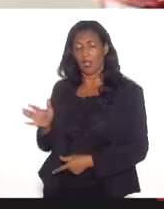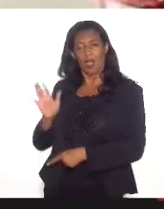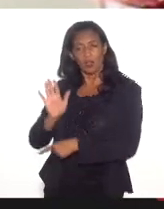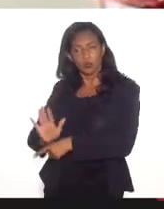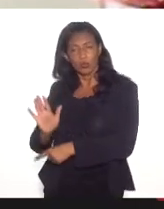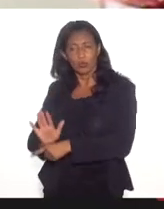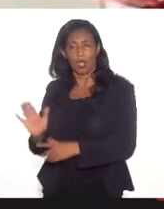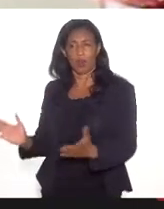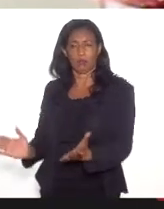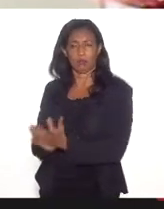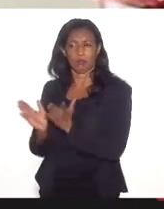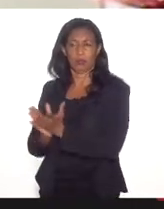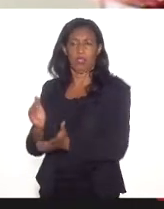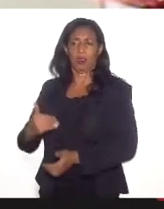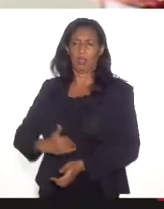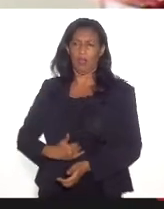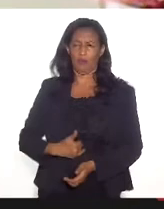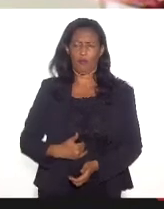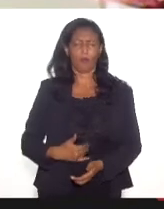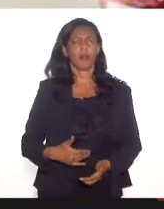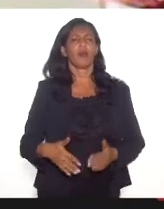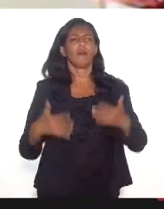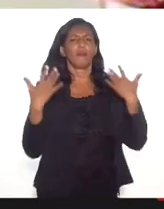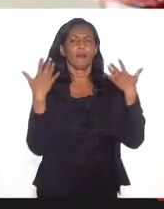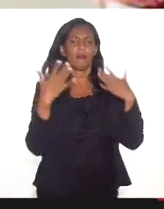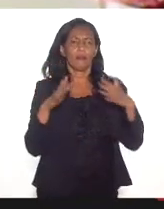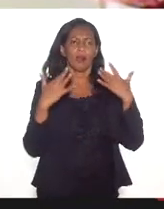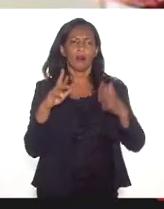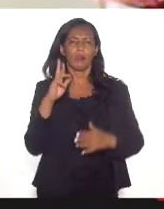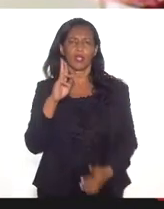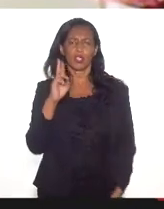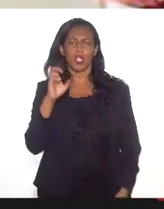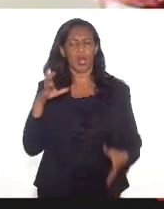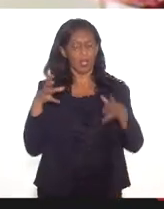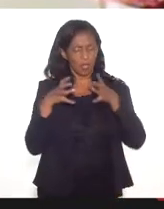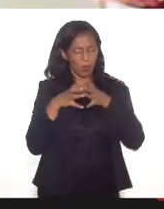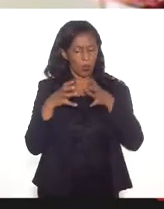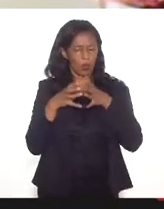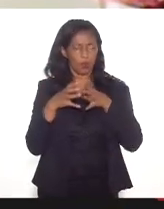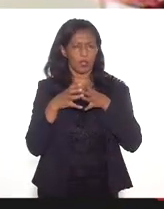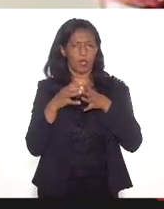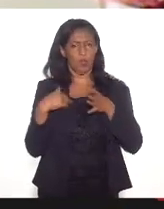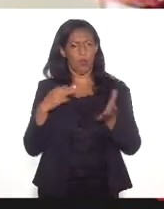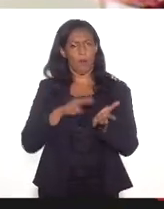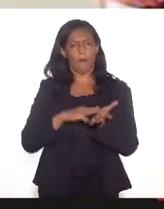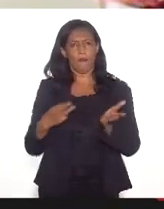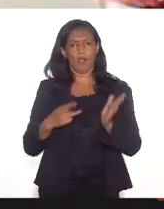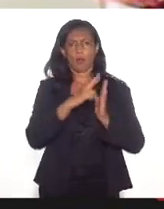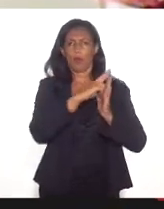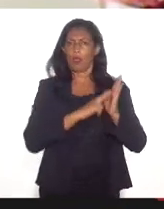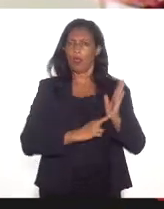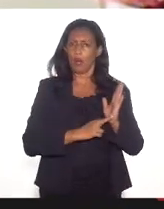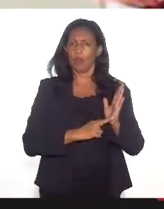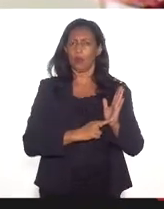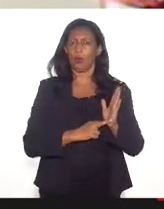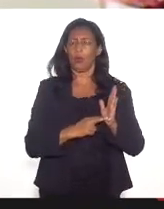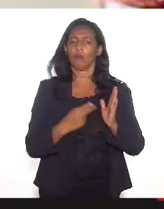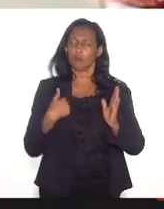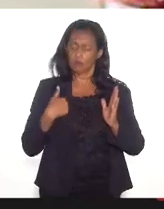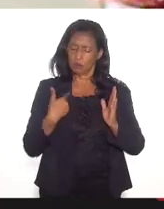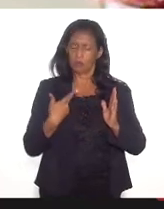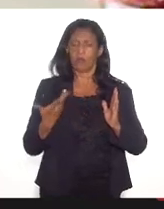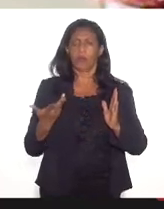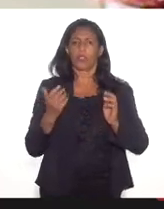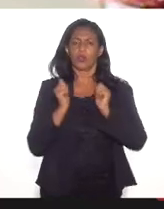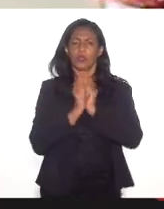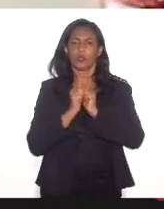Então, parabéns, deputada Renata Souza, pela iniciativa de construir essa comissão. Conte comigo como membro e como relator para que a gente faça o melhor trabalho